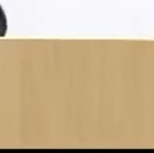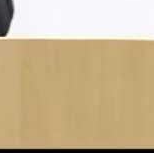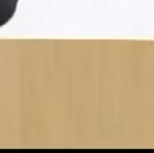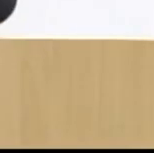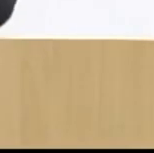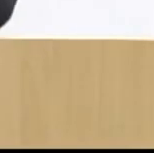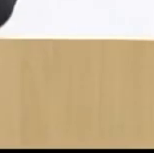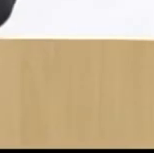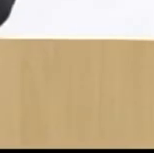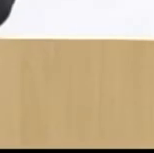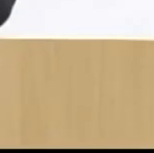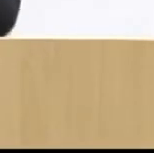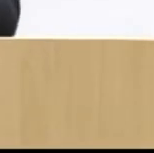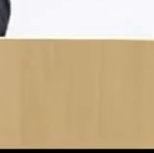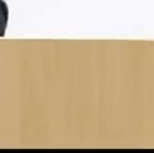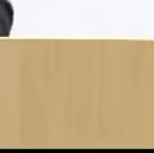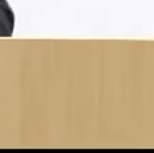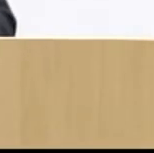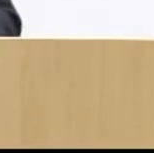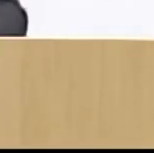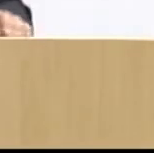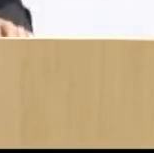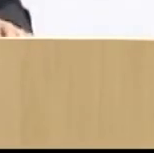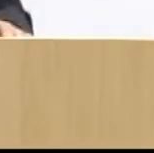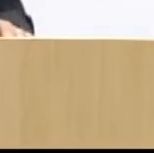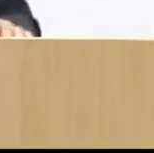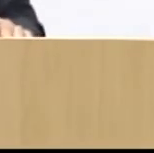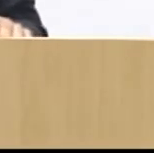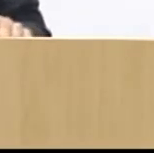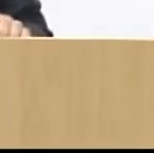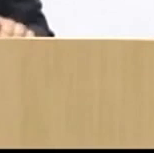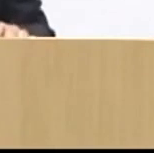à segunda parte, ordem do dia.